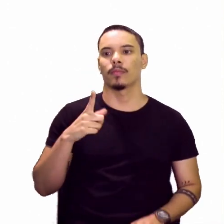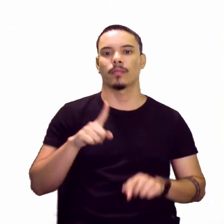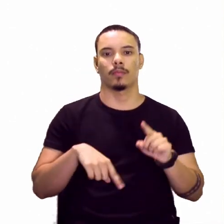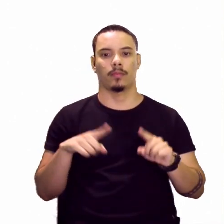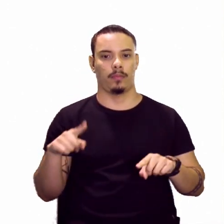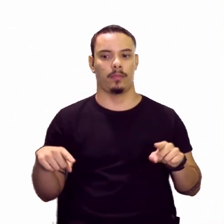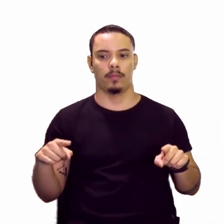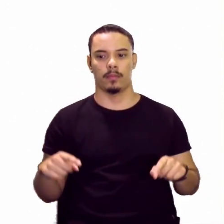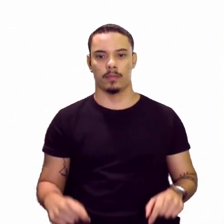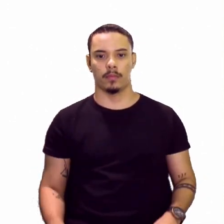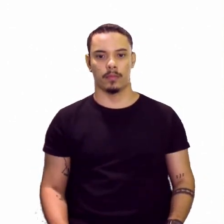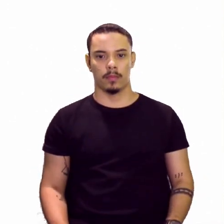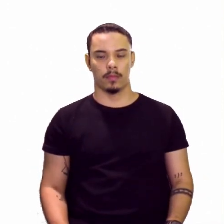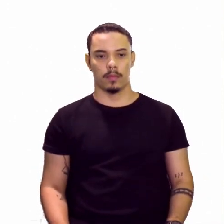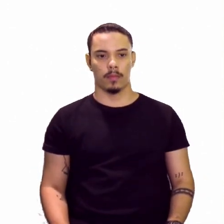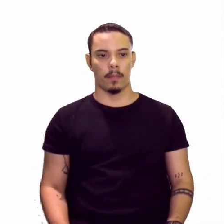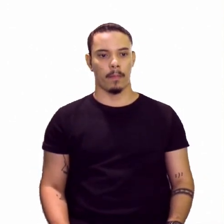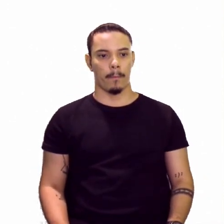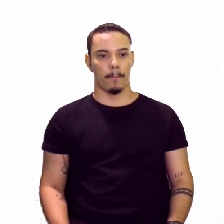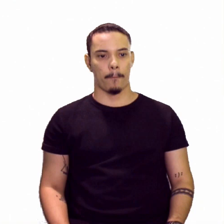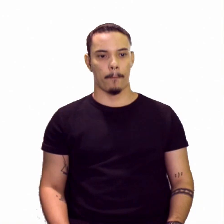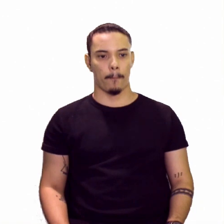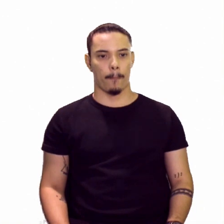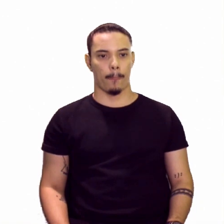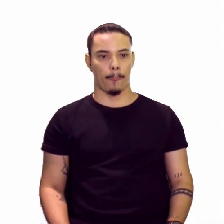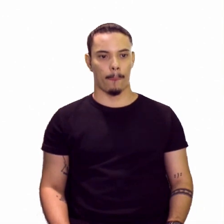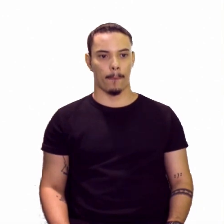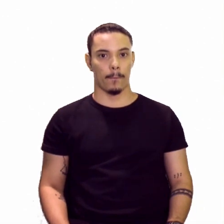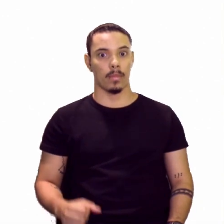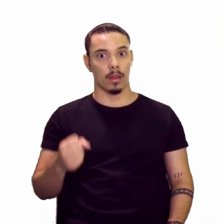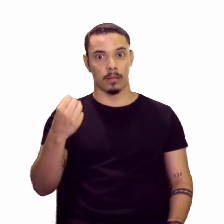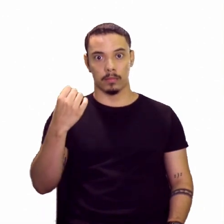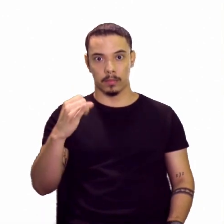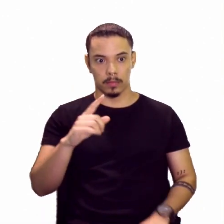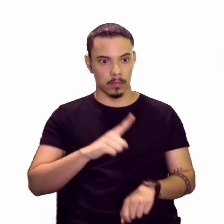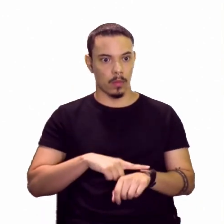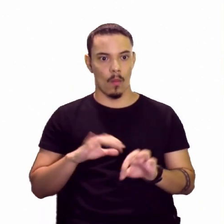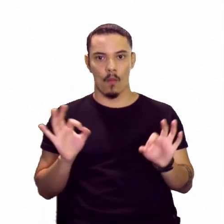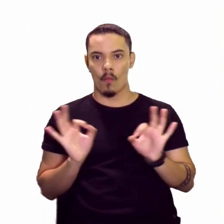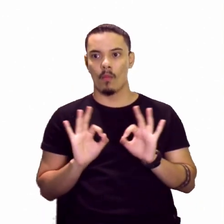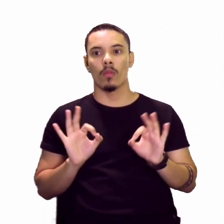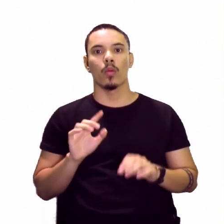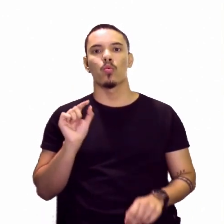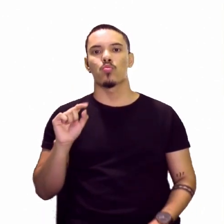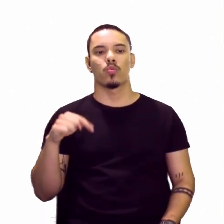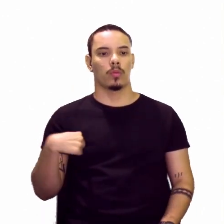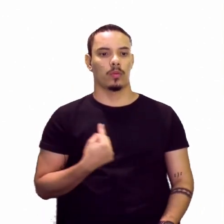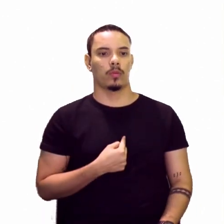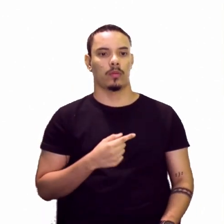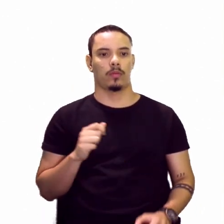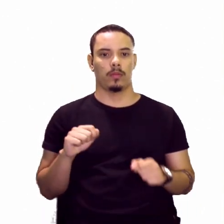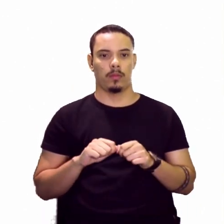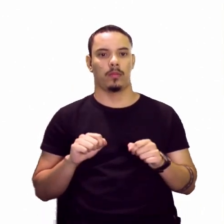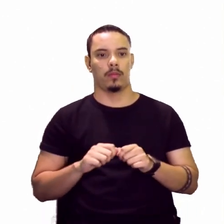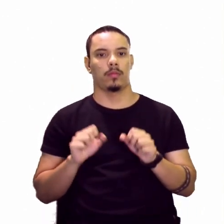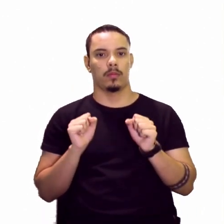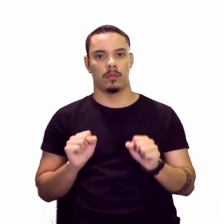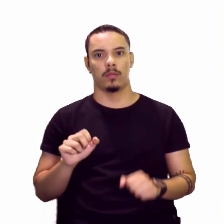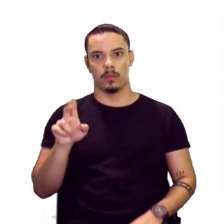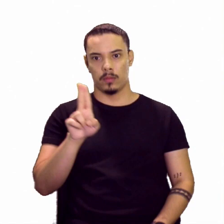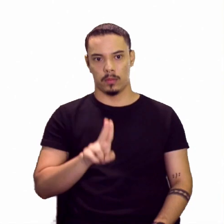né? Justamente. Logo, a gente E também se não tem... tiver o tempo, o que nós podemos fazer, né, Deise? Nós podemos usar a equação